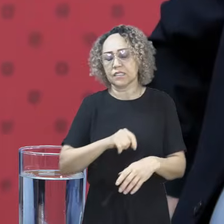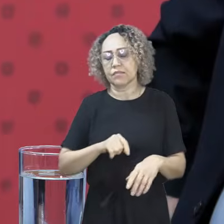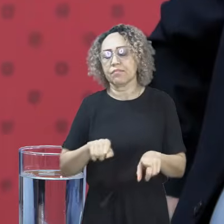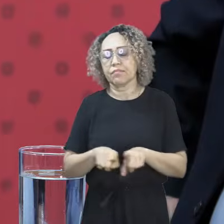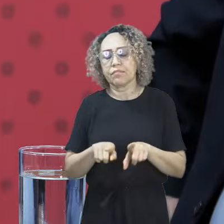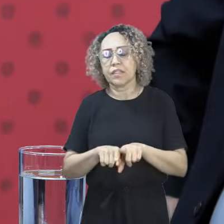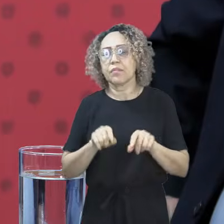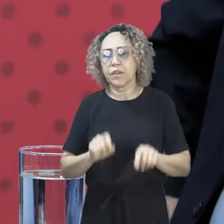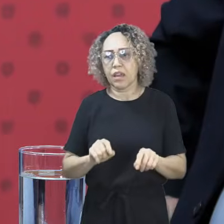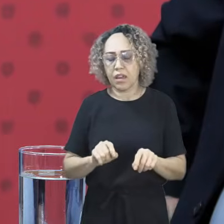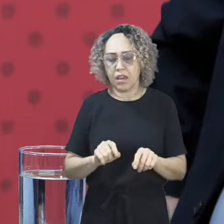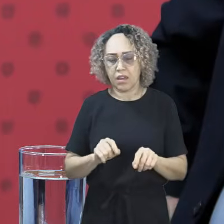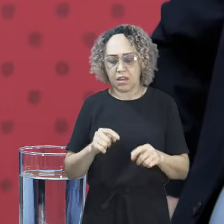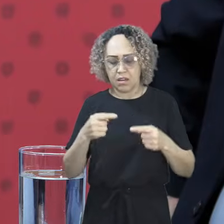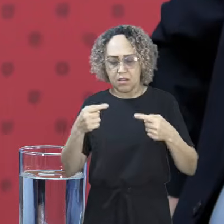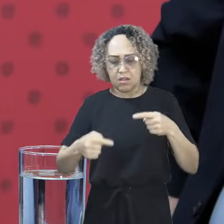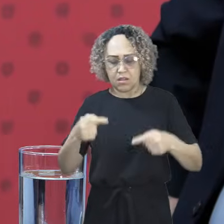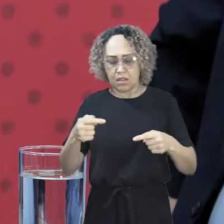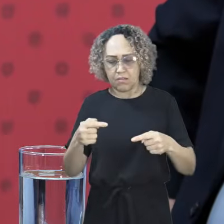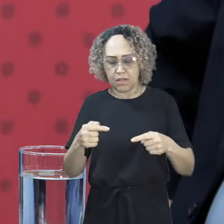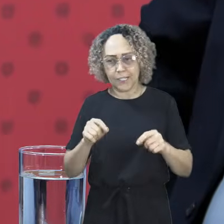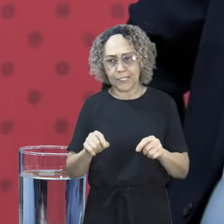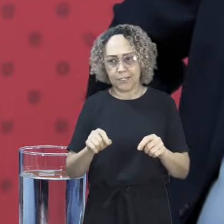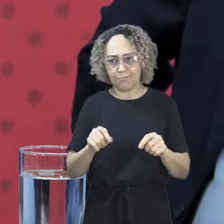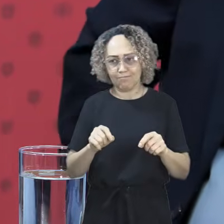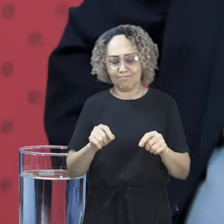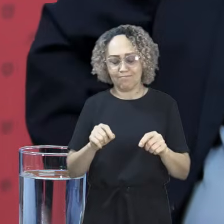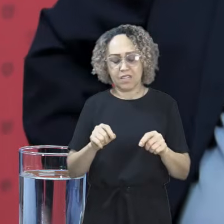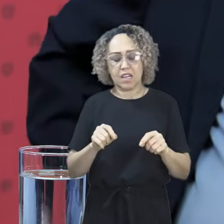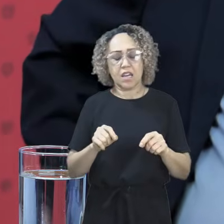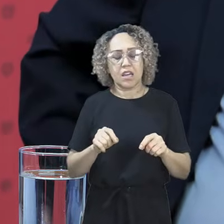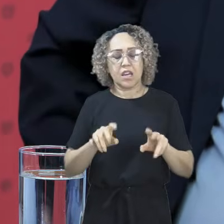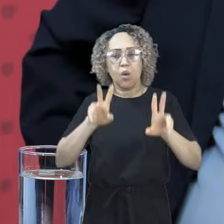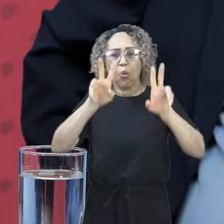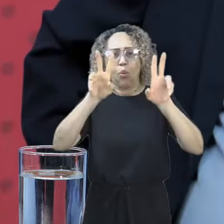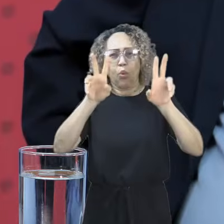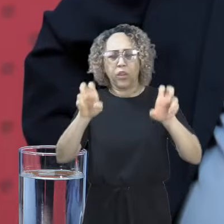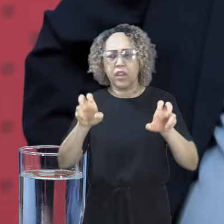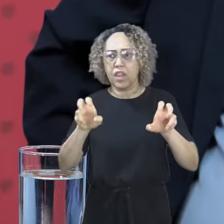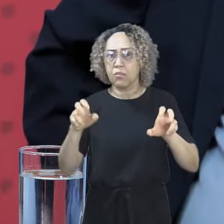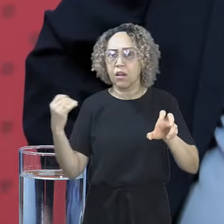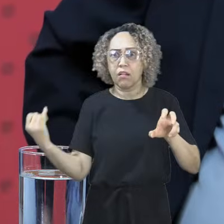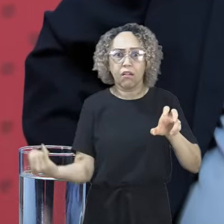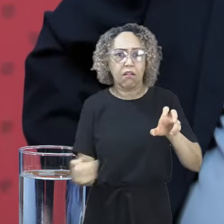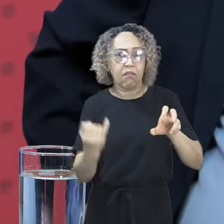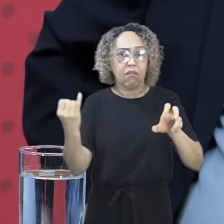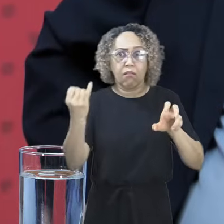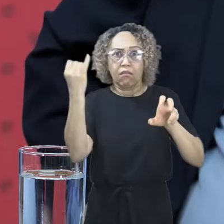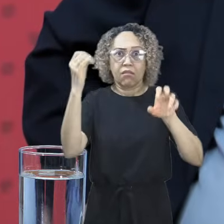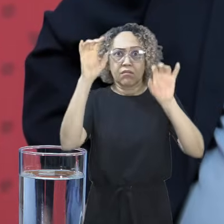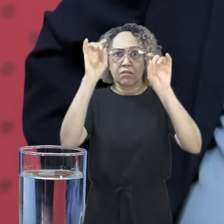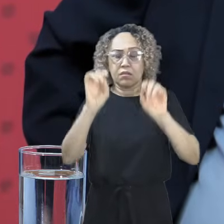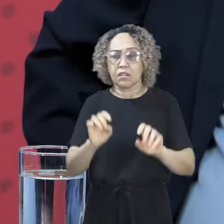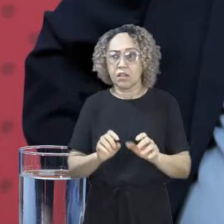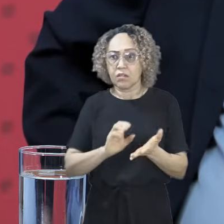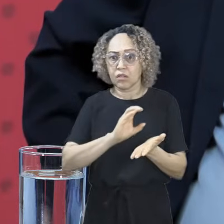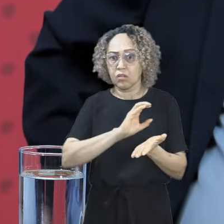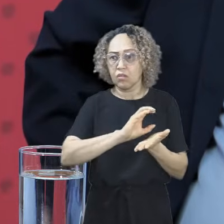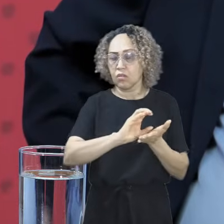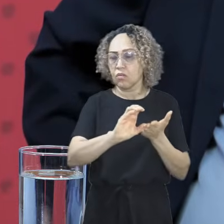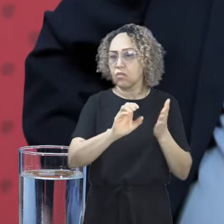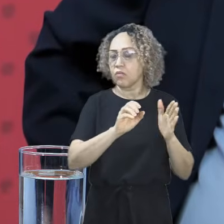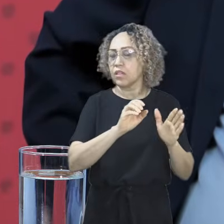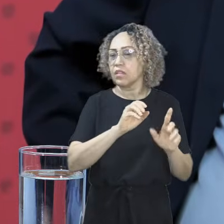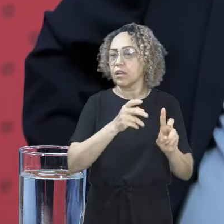um tema tão caro ao senador Humberto Costa, que é o financiamento do SUS, que a gente aprofunde o debate da necessidade